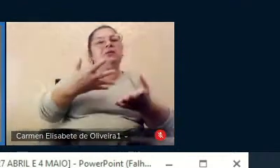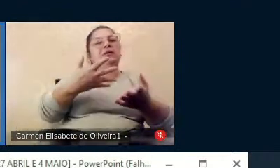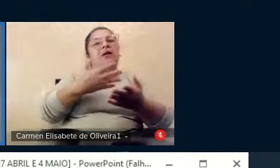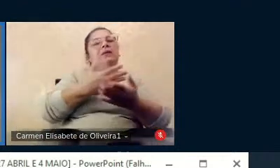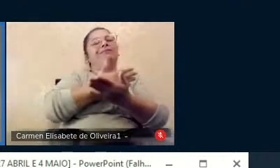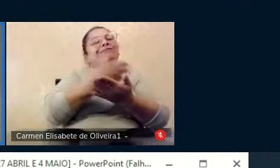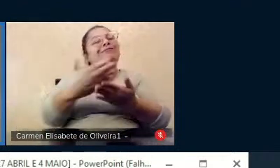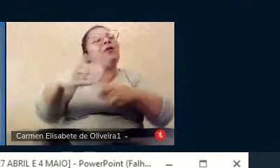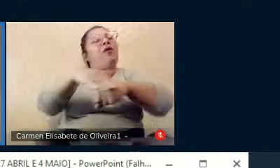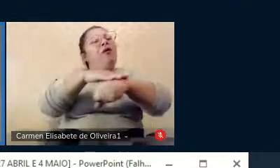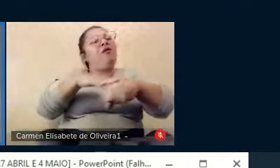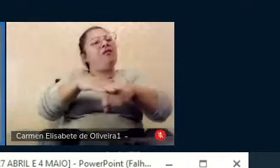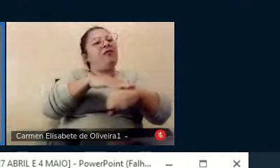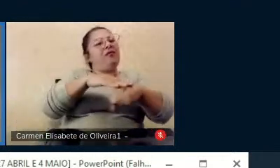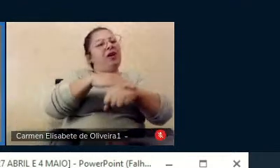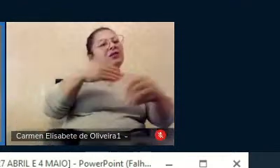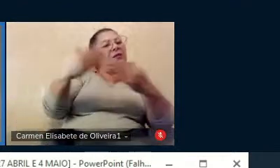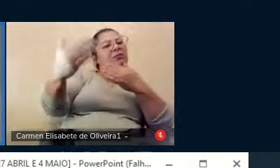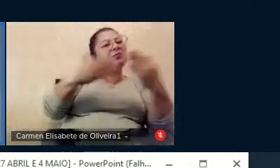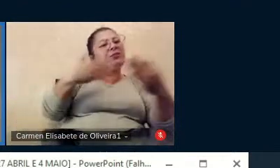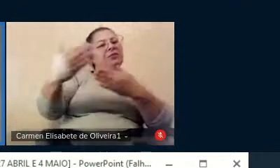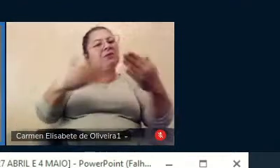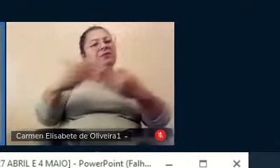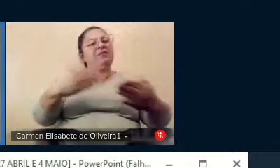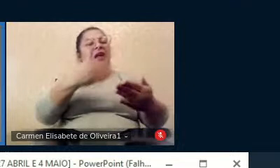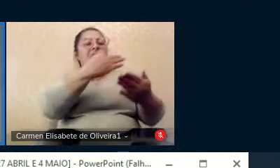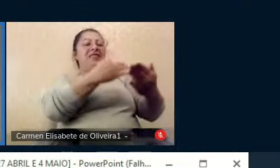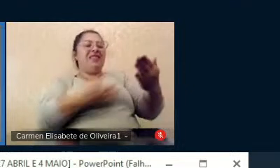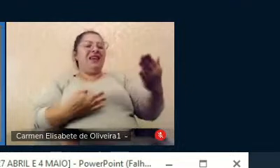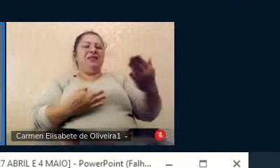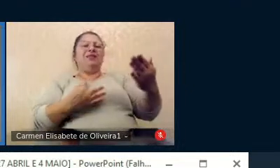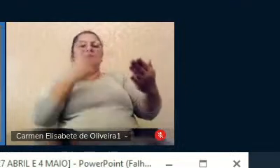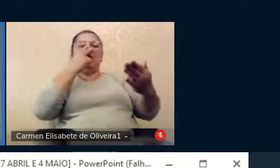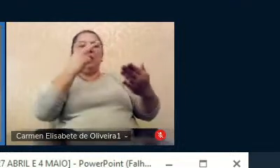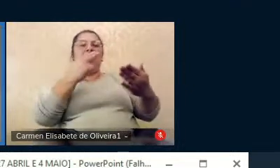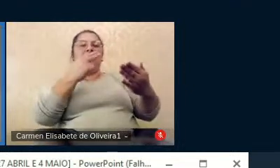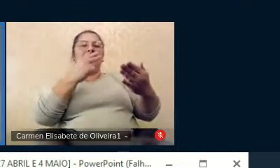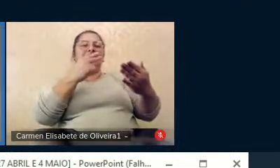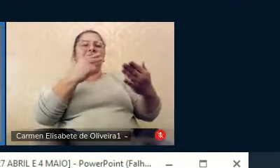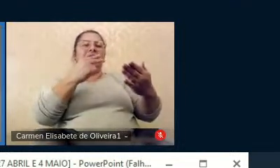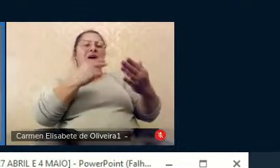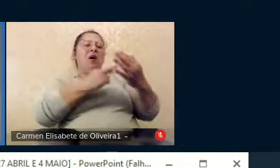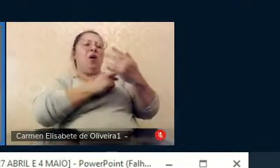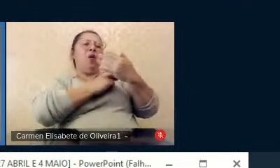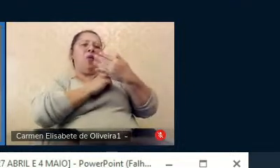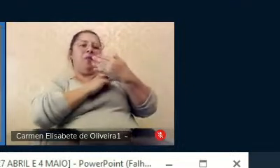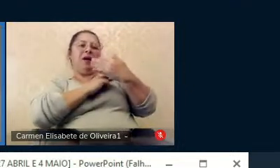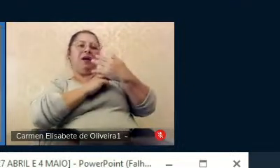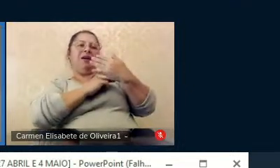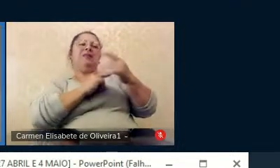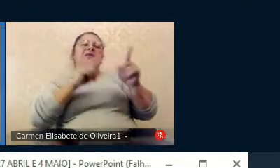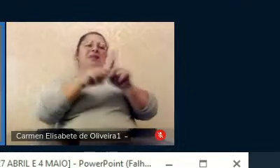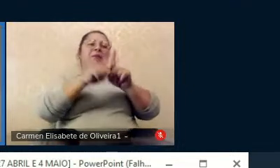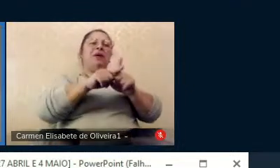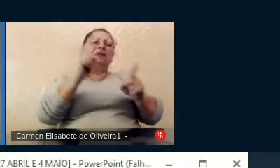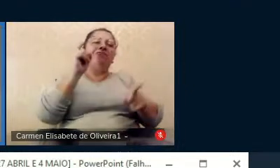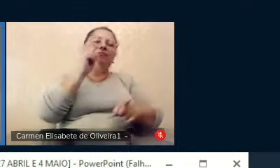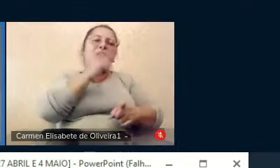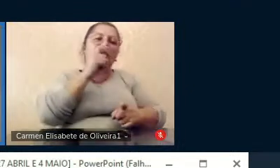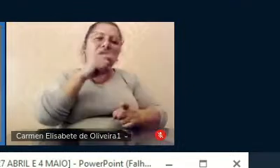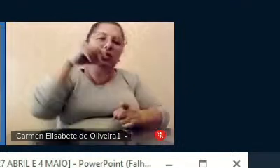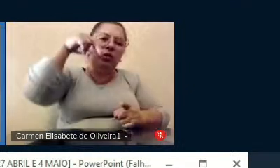prosa, que são aqueles textos em formas de romance, de contos, de